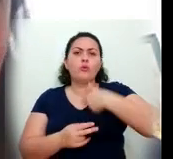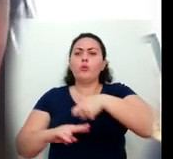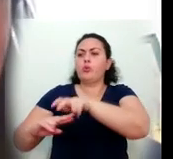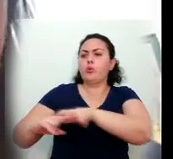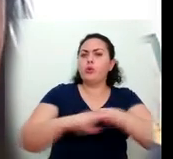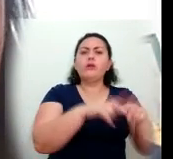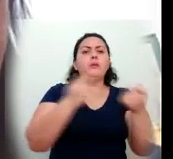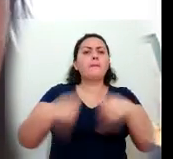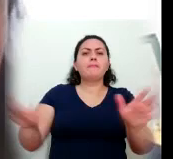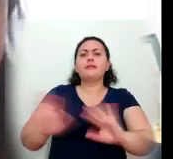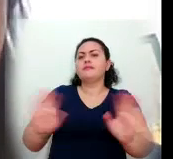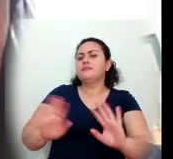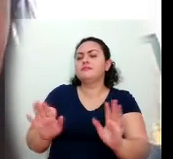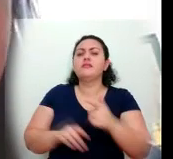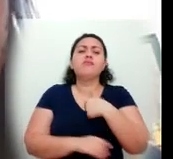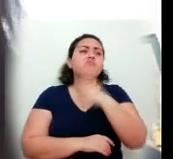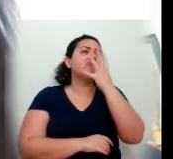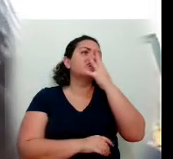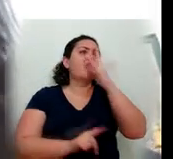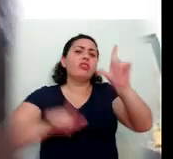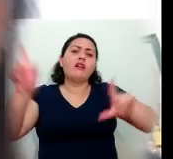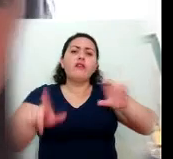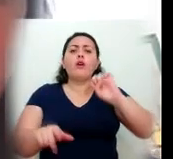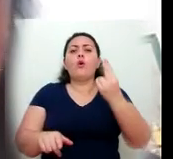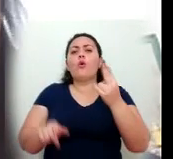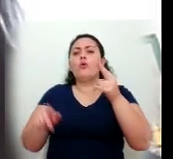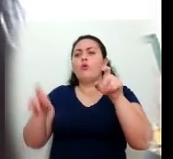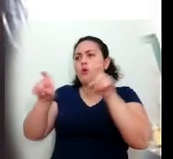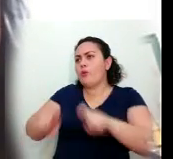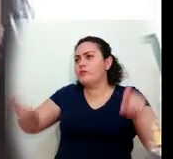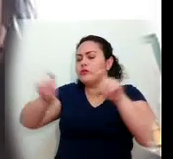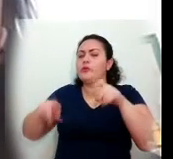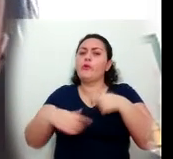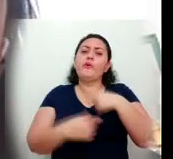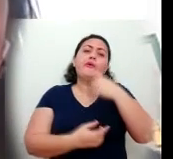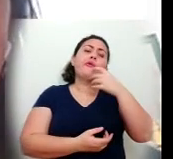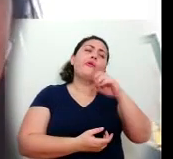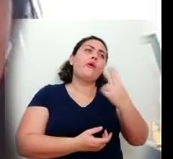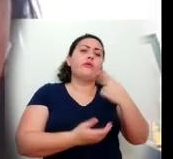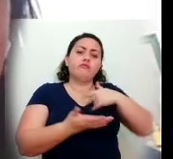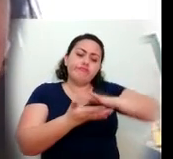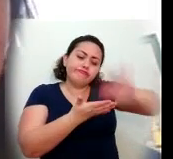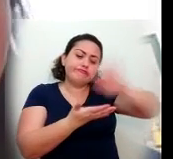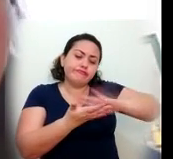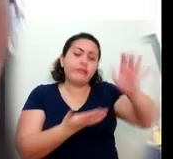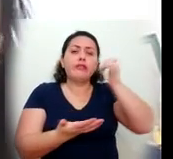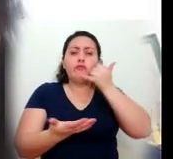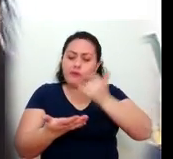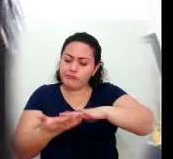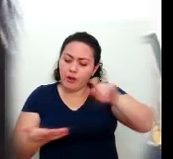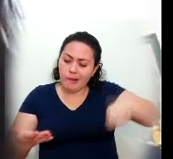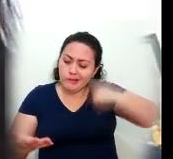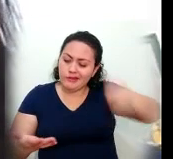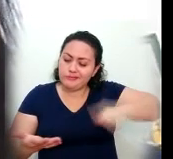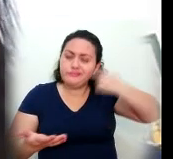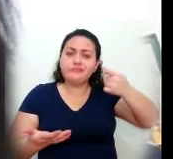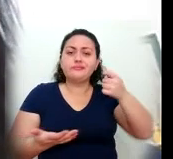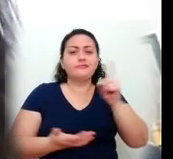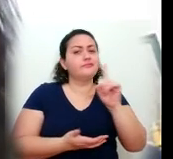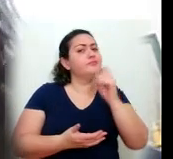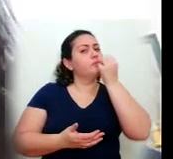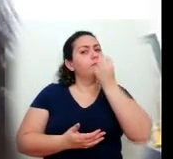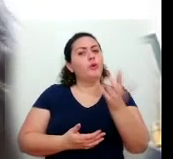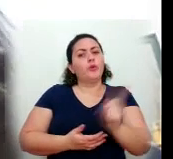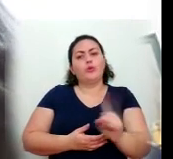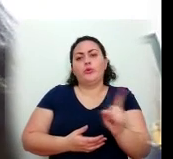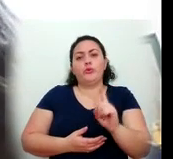fazer Uhum. muita diferença, eu vou comer na frente da TV, ou do computador, ou do celular, né? Sim. E, na verdade, não é um bom momento para a gente fazer